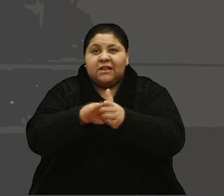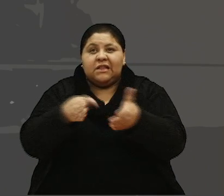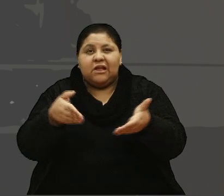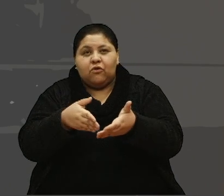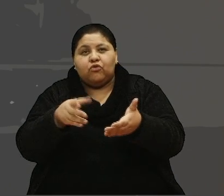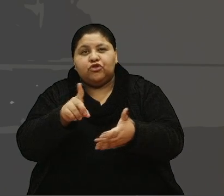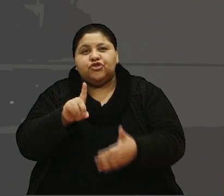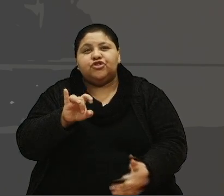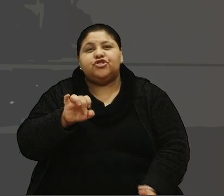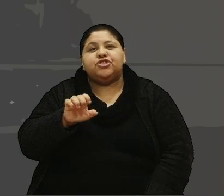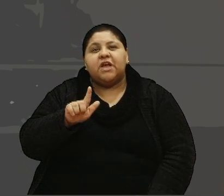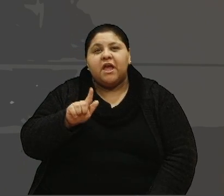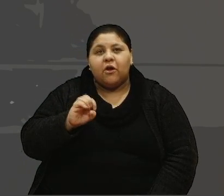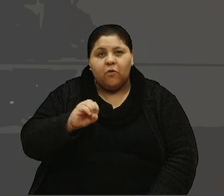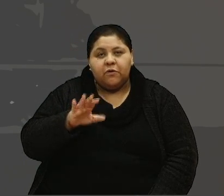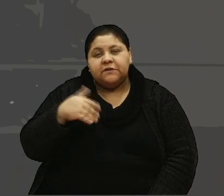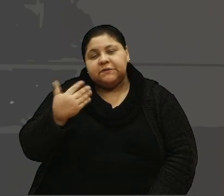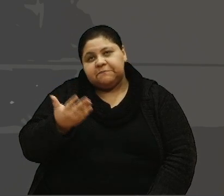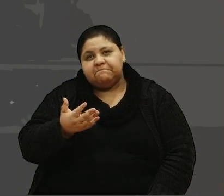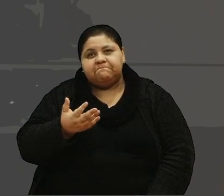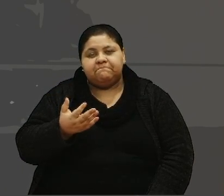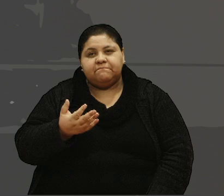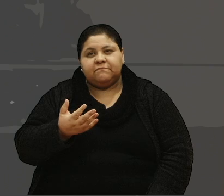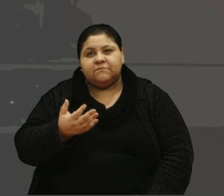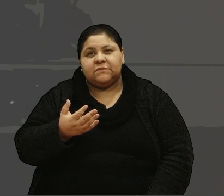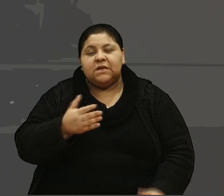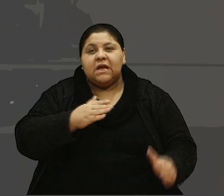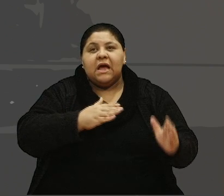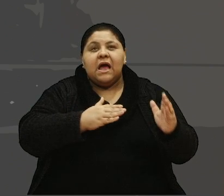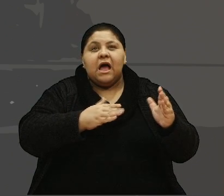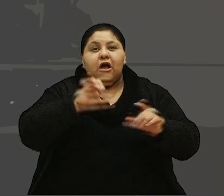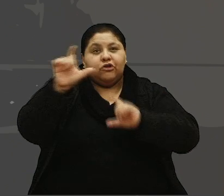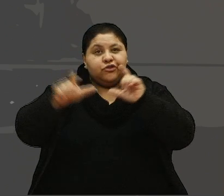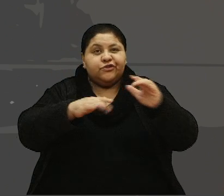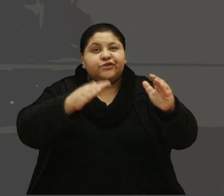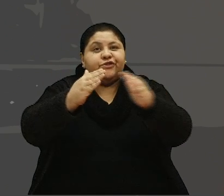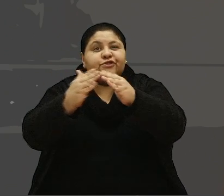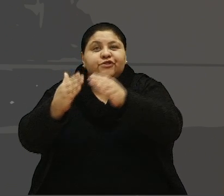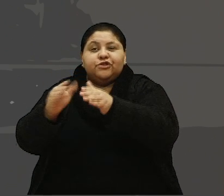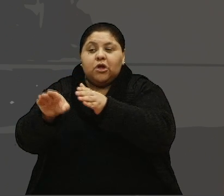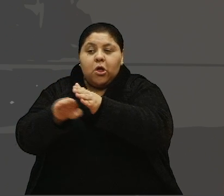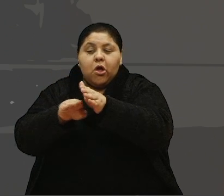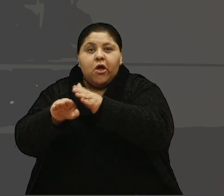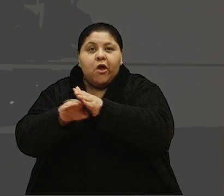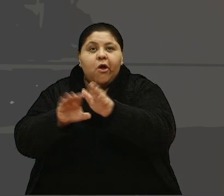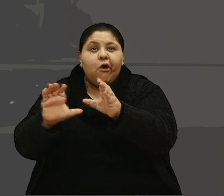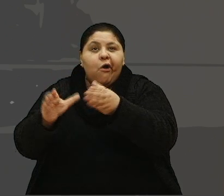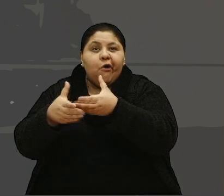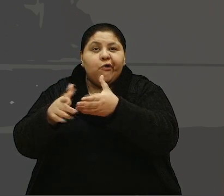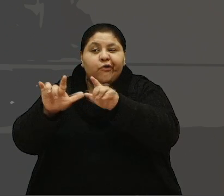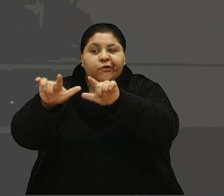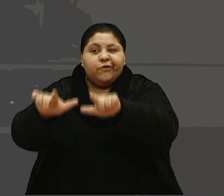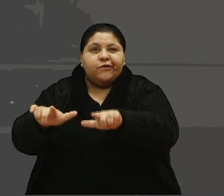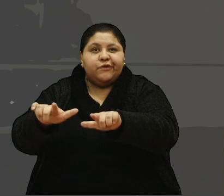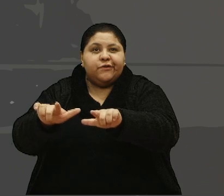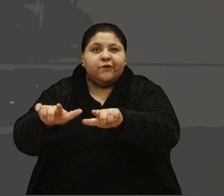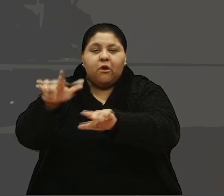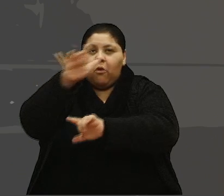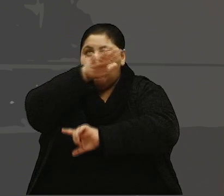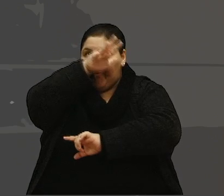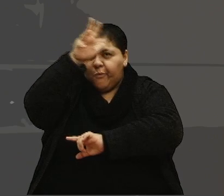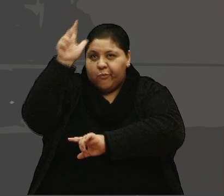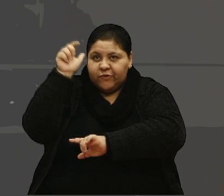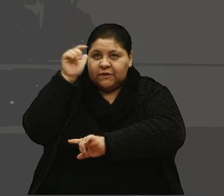Diego. Enfim, aos moradores, ao Conselho Local, ao Conselho Municipal